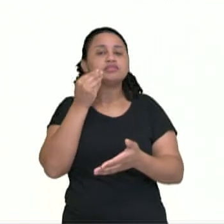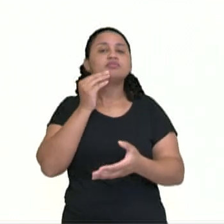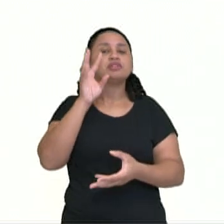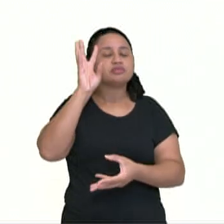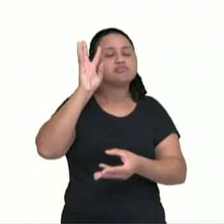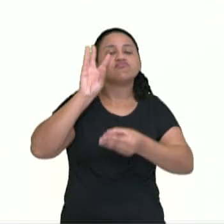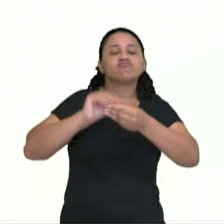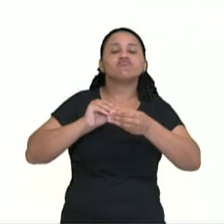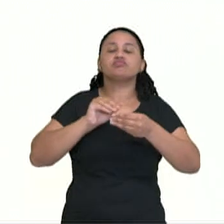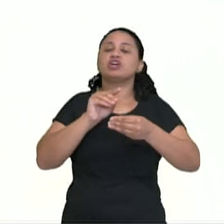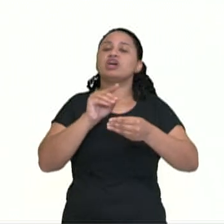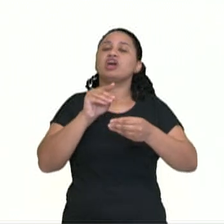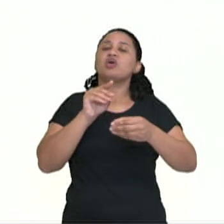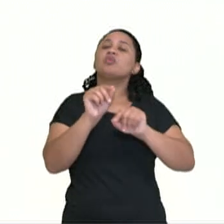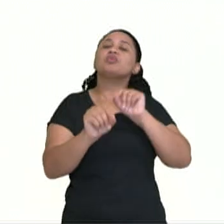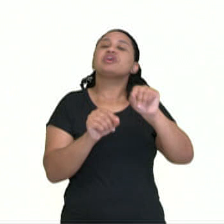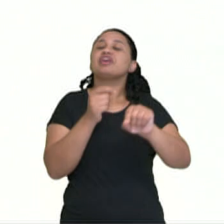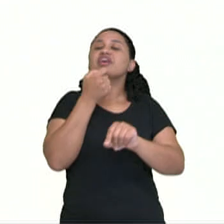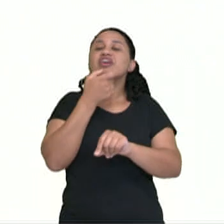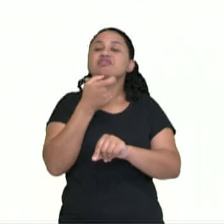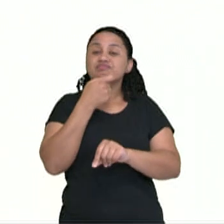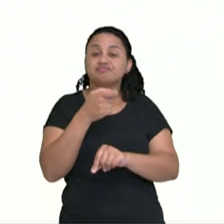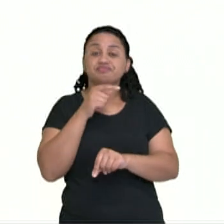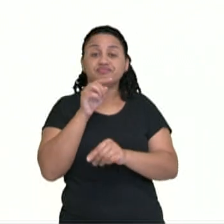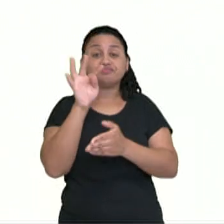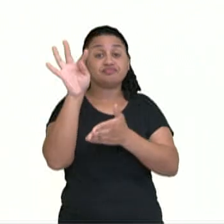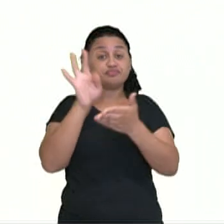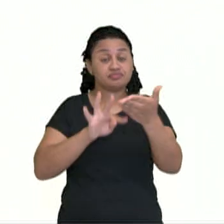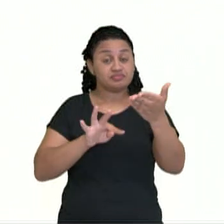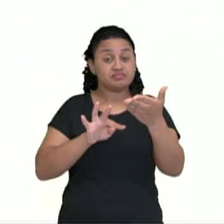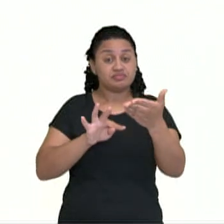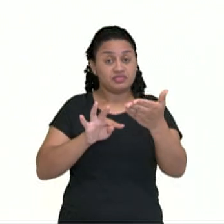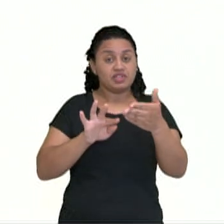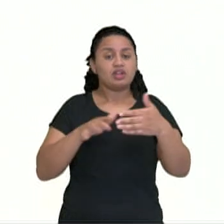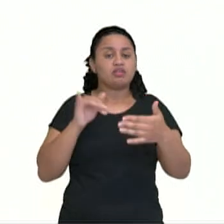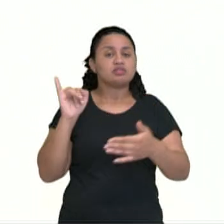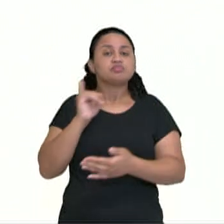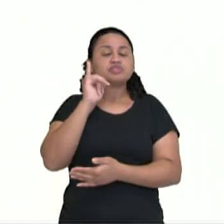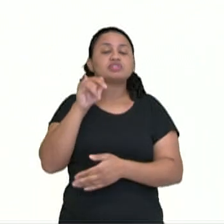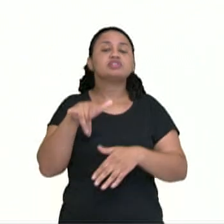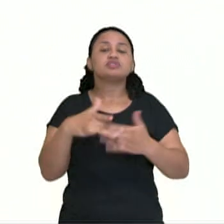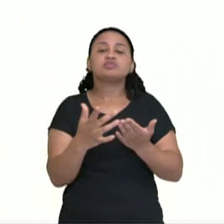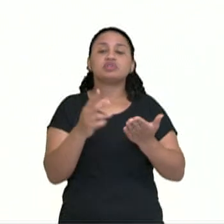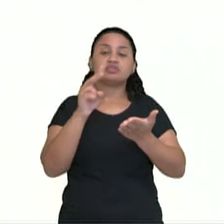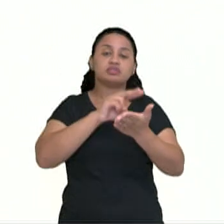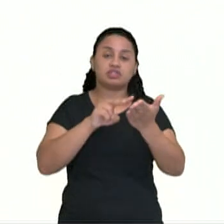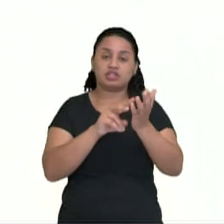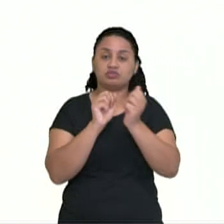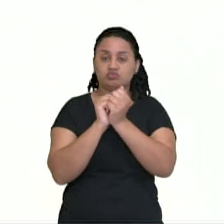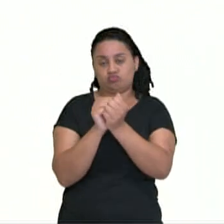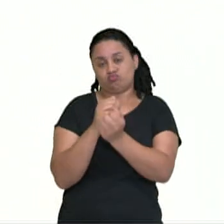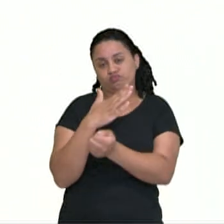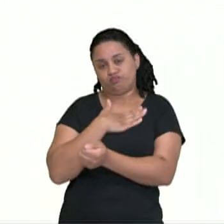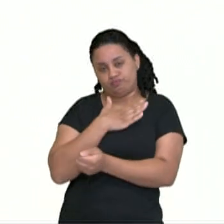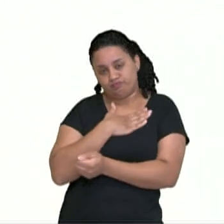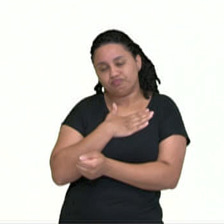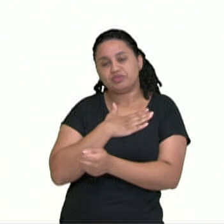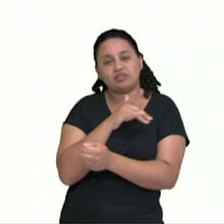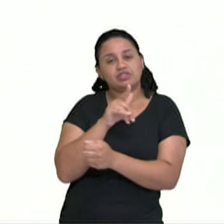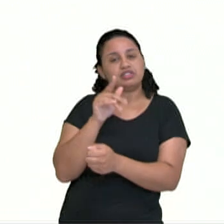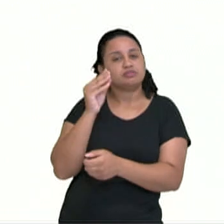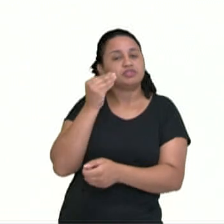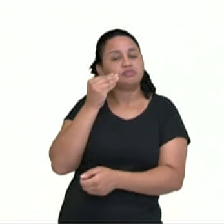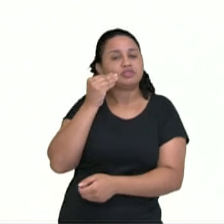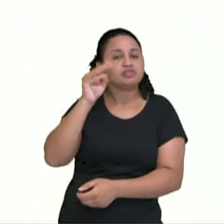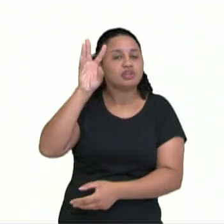dos textos e o contexto da produção. Então, é importante, enquanto você estiver lendo junto comigo aqui, você tente